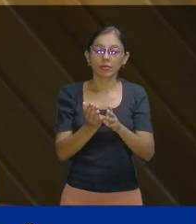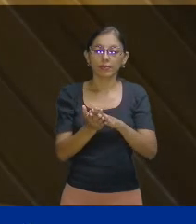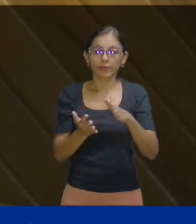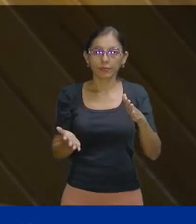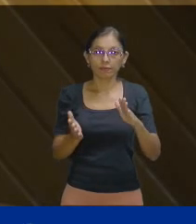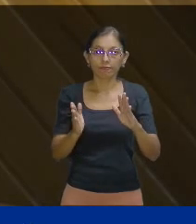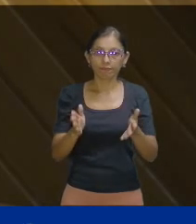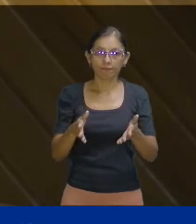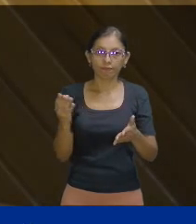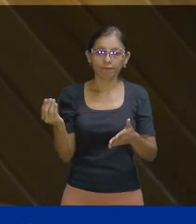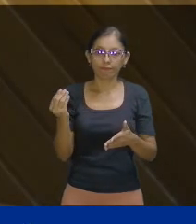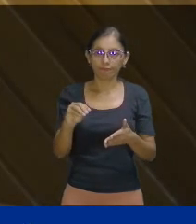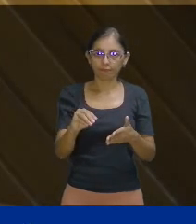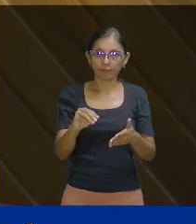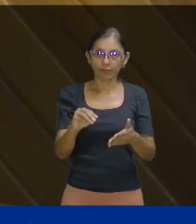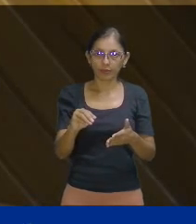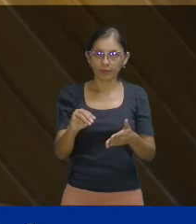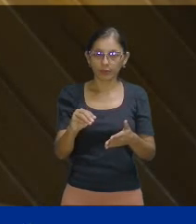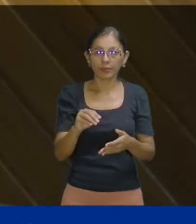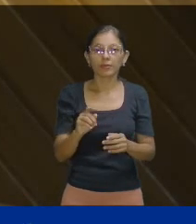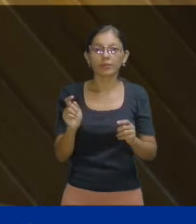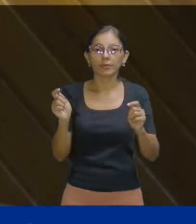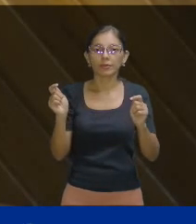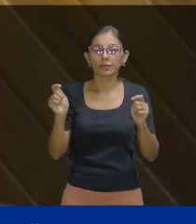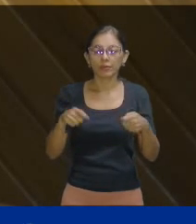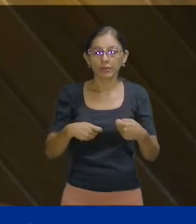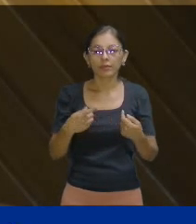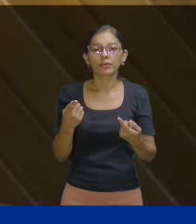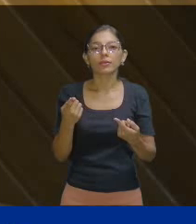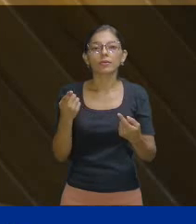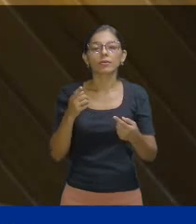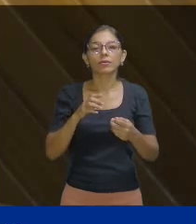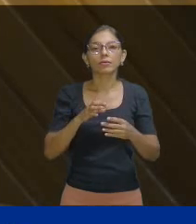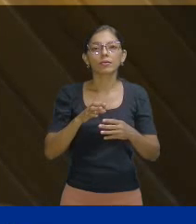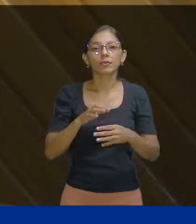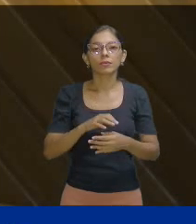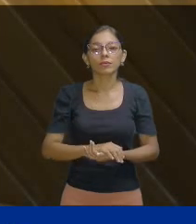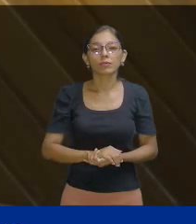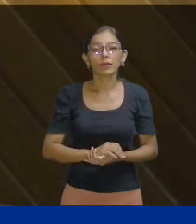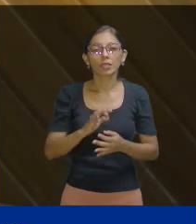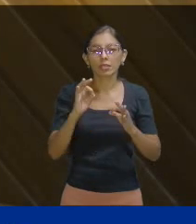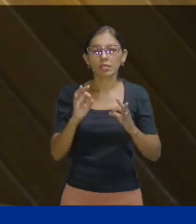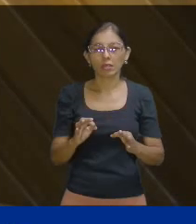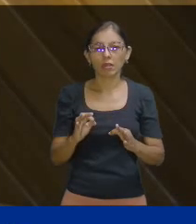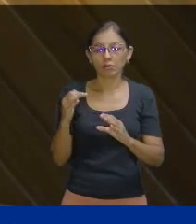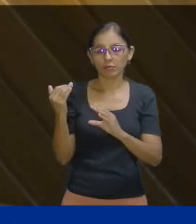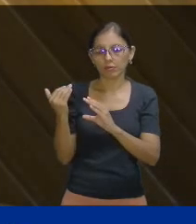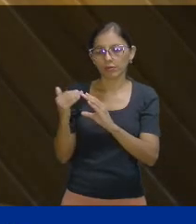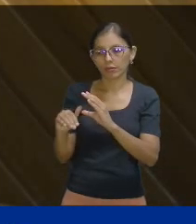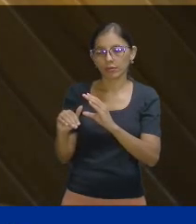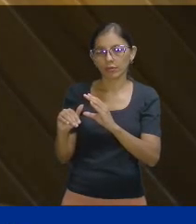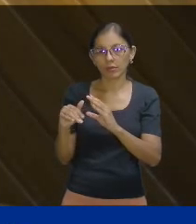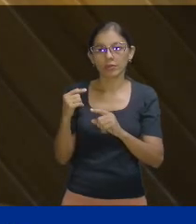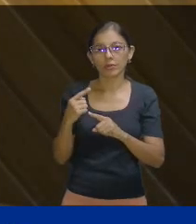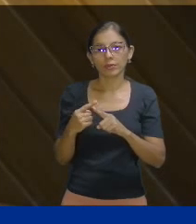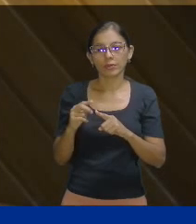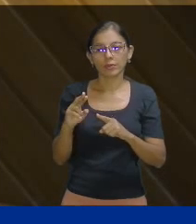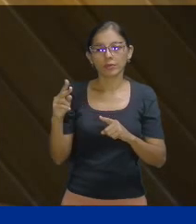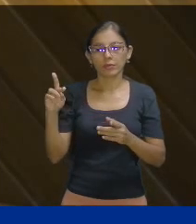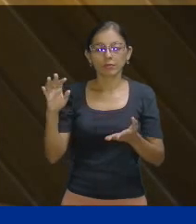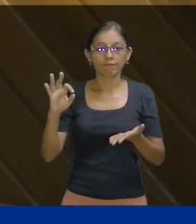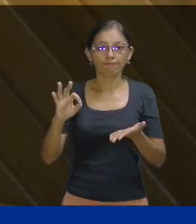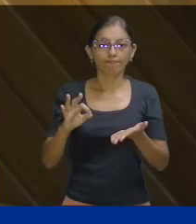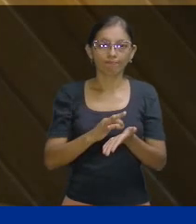A circunstância dos autos revelam a regularidade da intimação, já que consta a assinatura do requerente